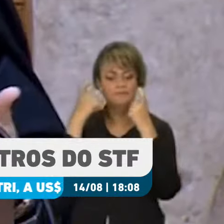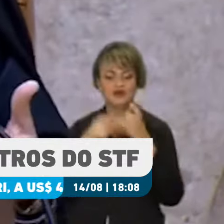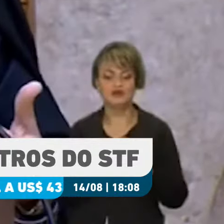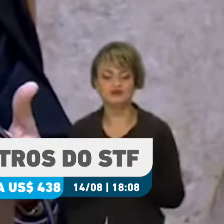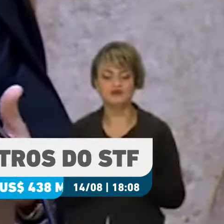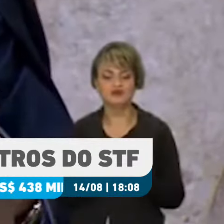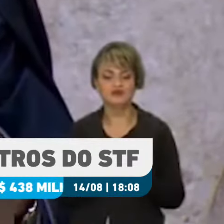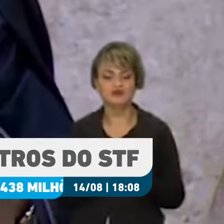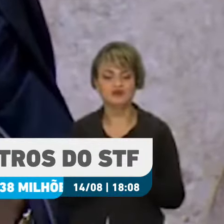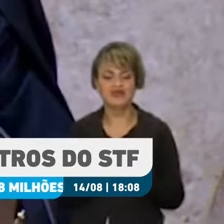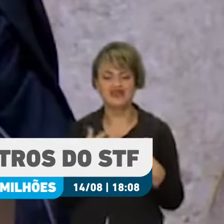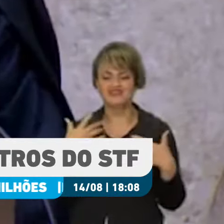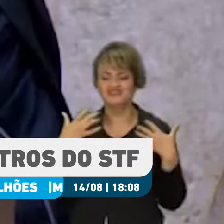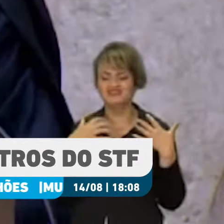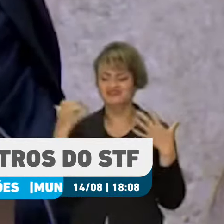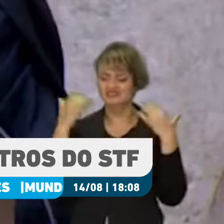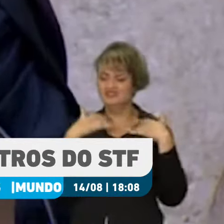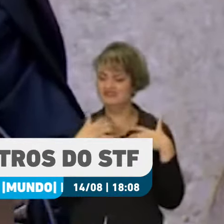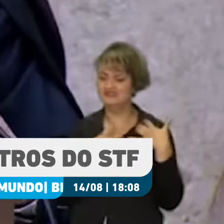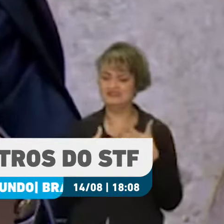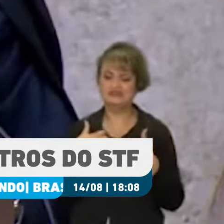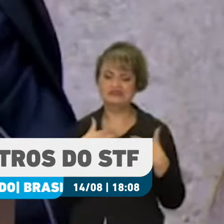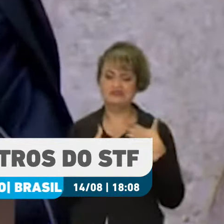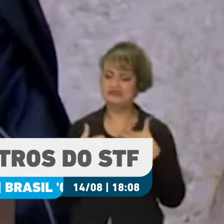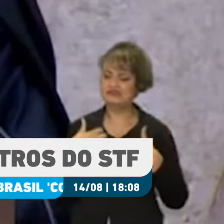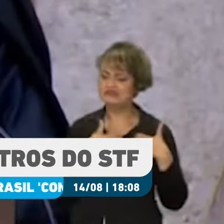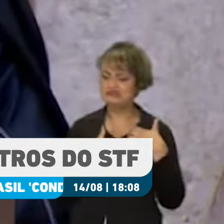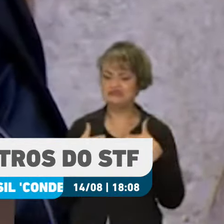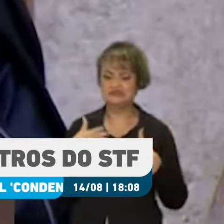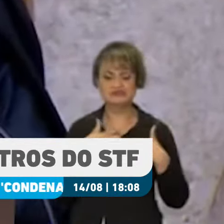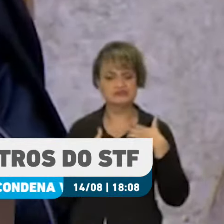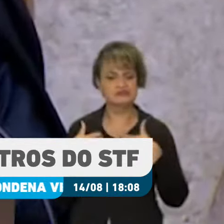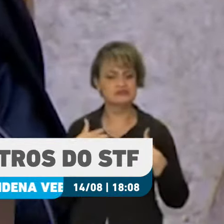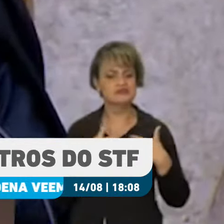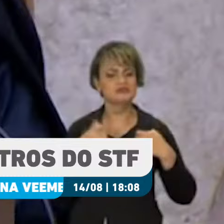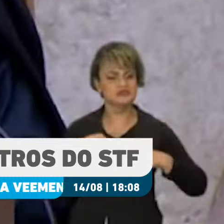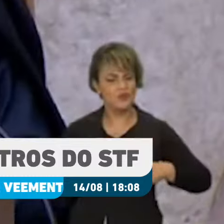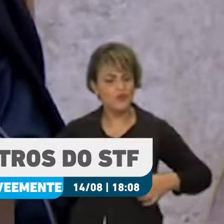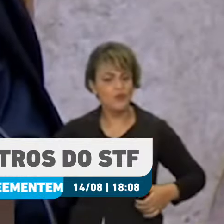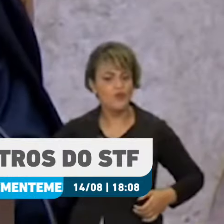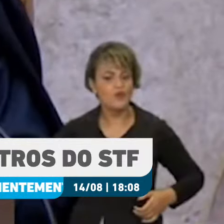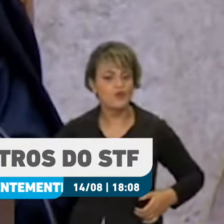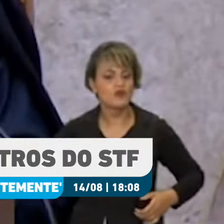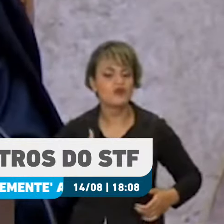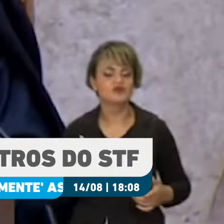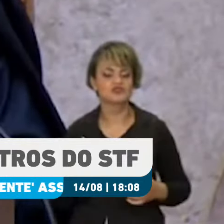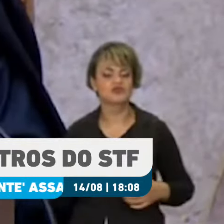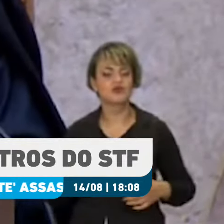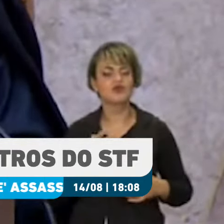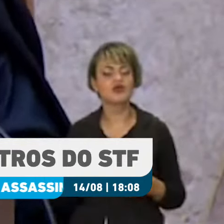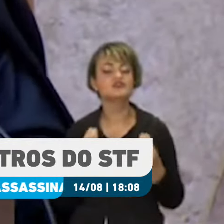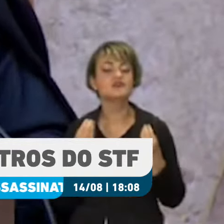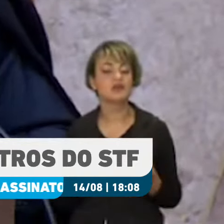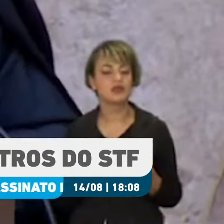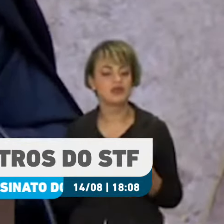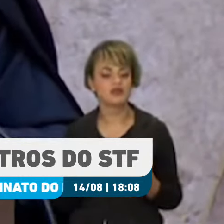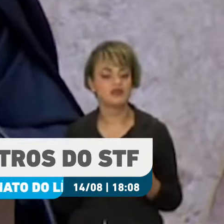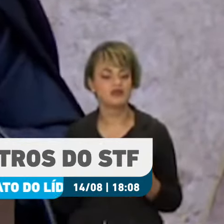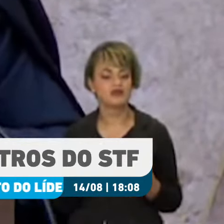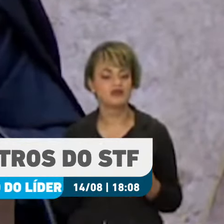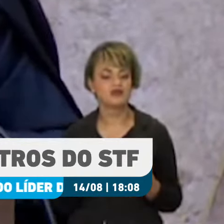tensão o desconforto e o tipo de coragem que é preciso ter para se opor